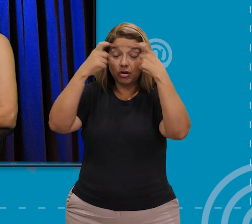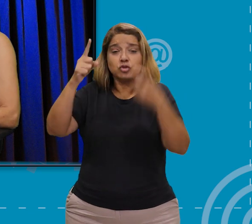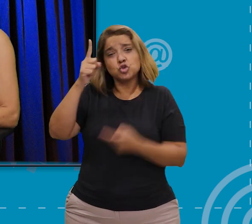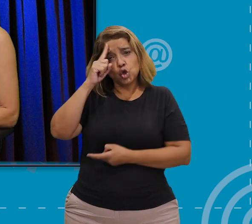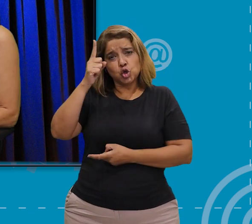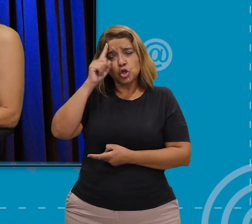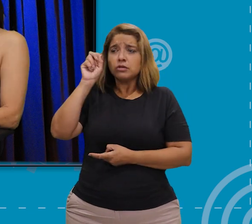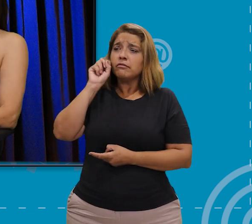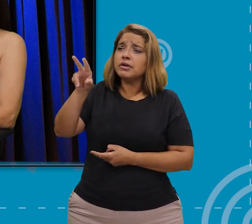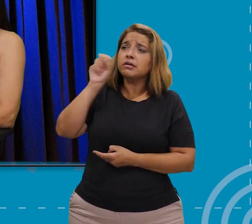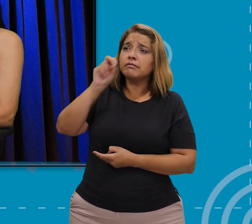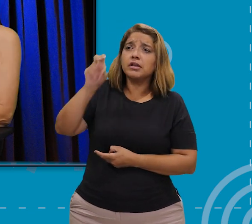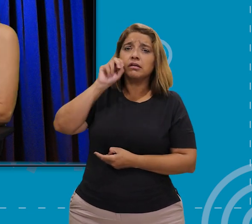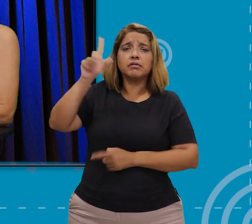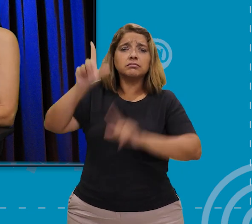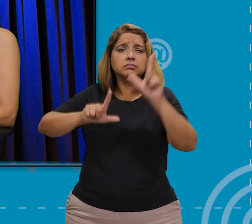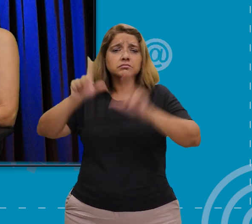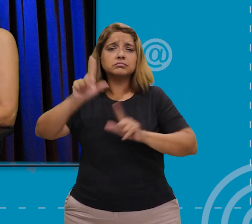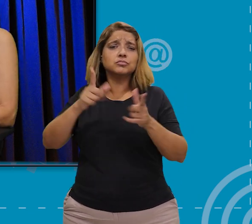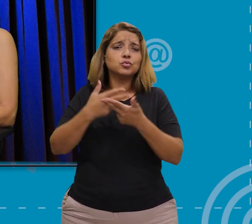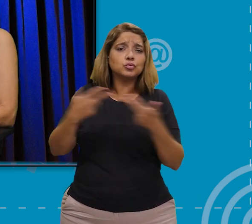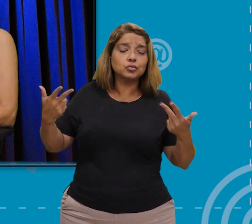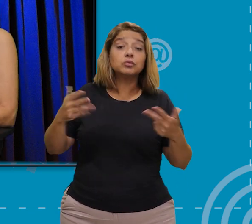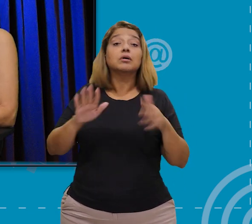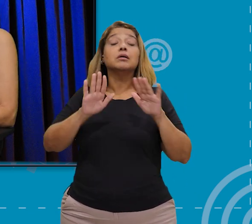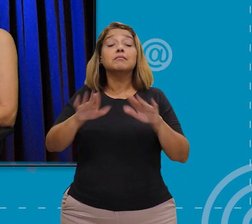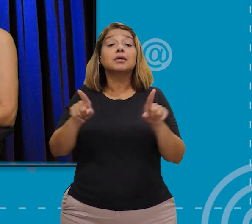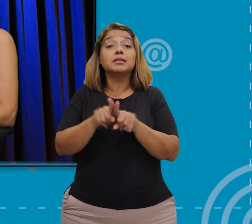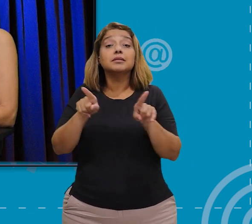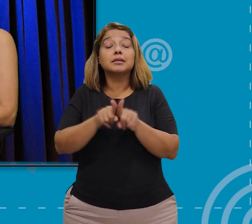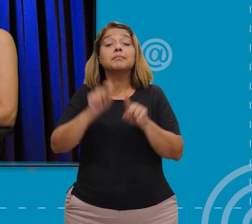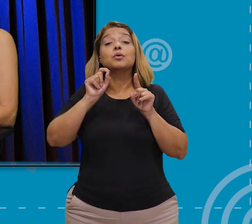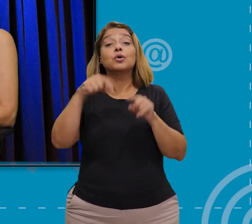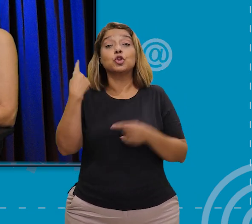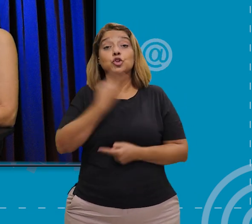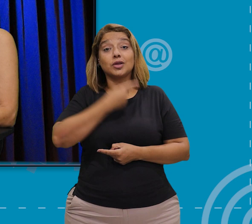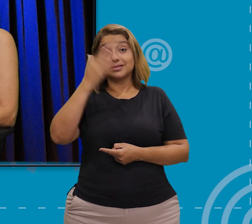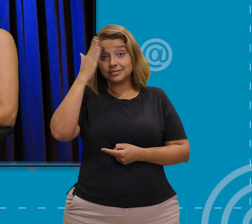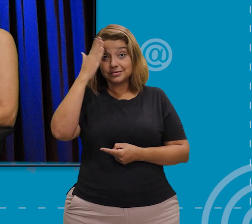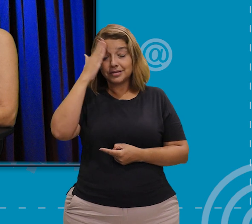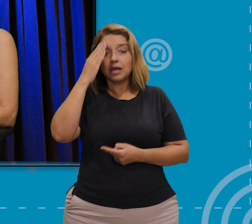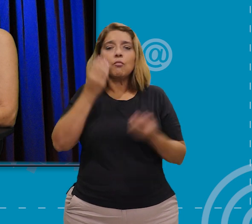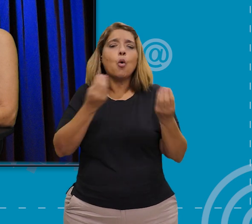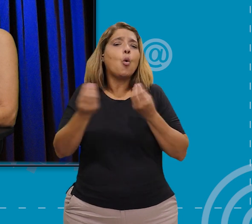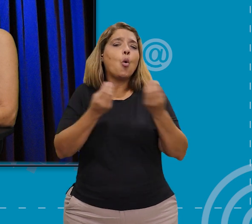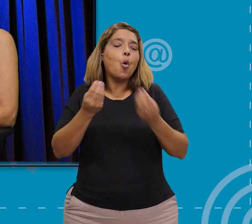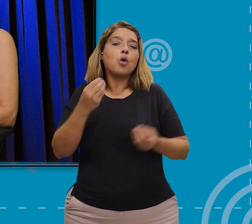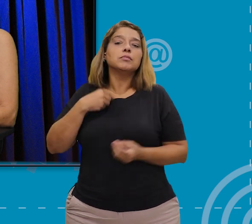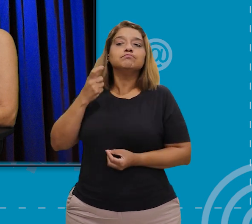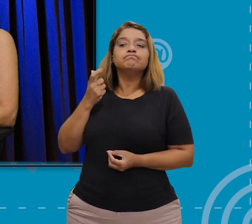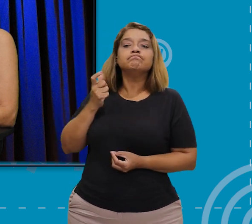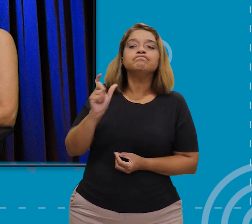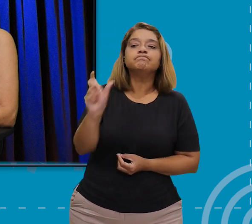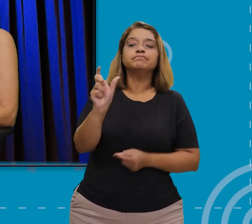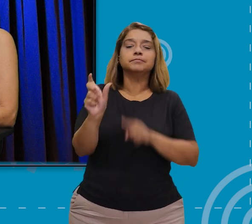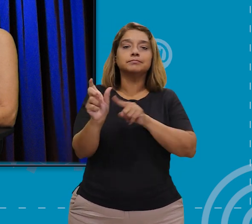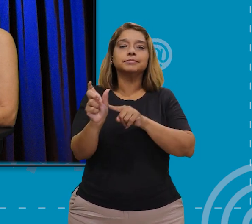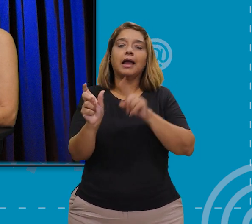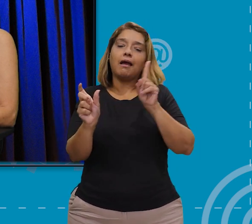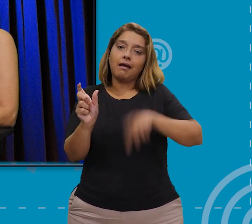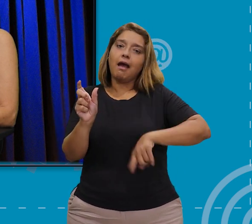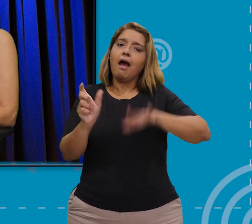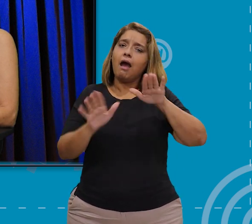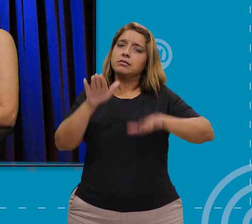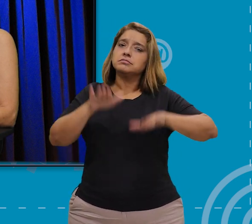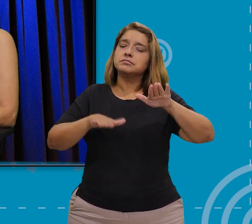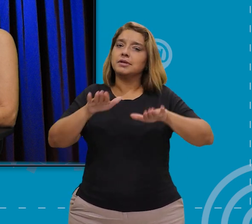notícias. E aí a gente sabe também que a nossa maneira de usar as palavras muitas vezes pode fazer a diferença